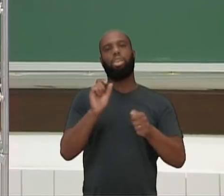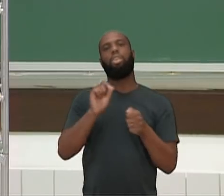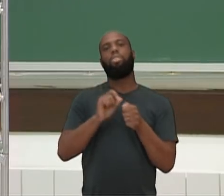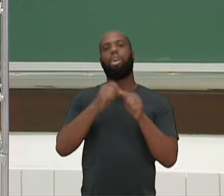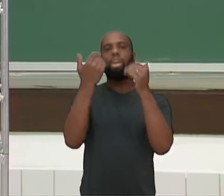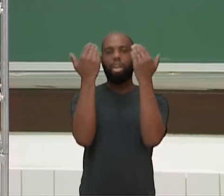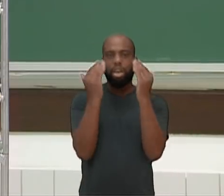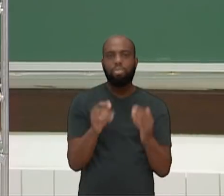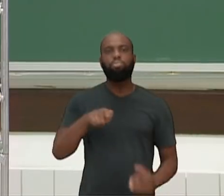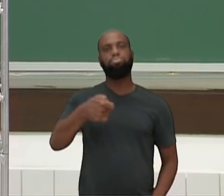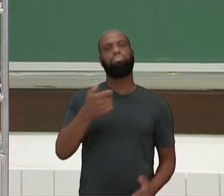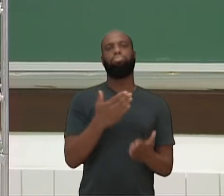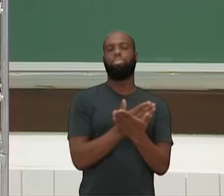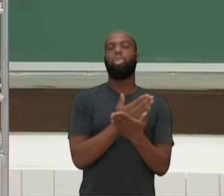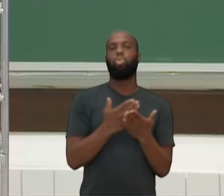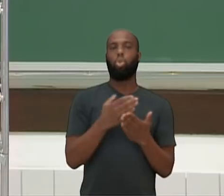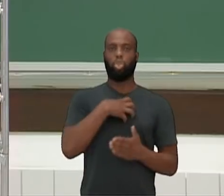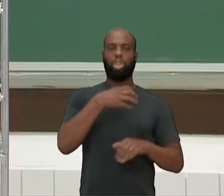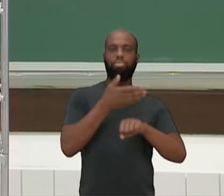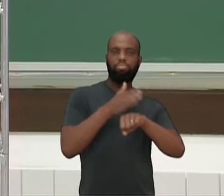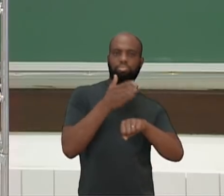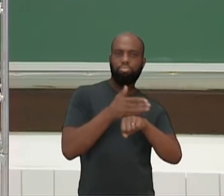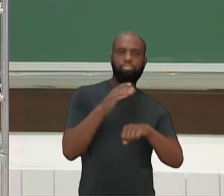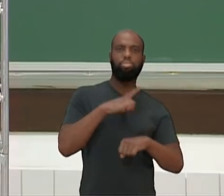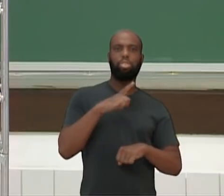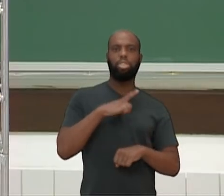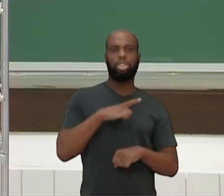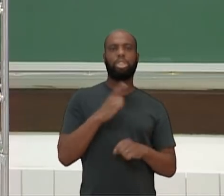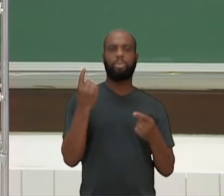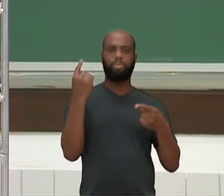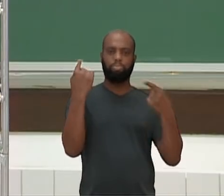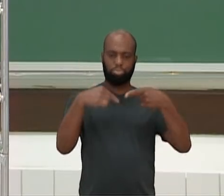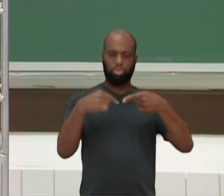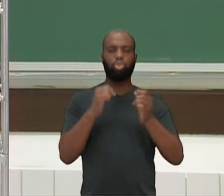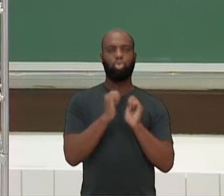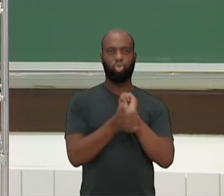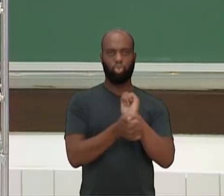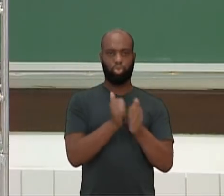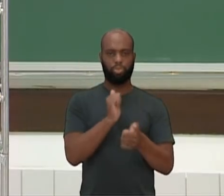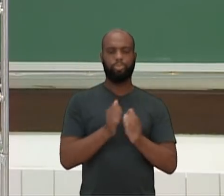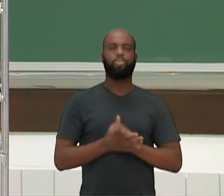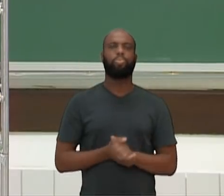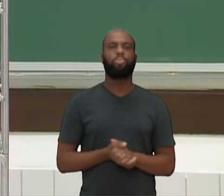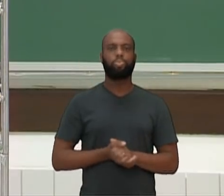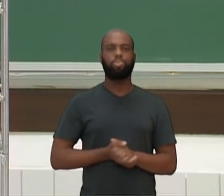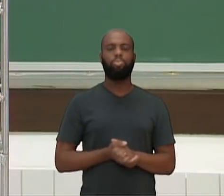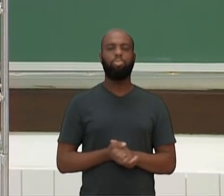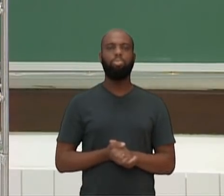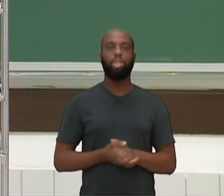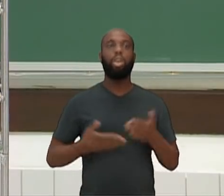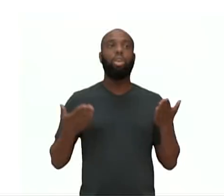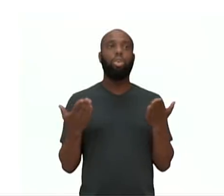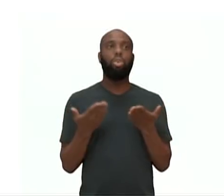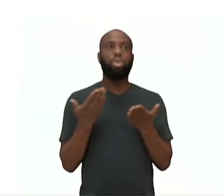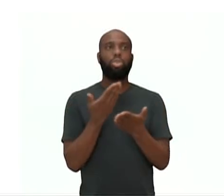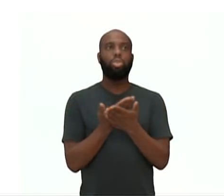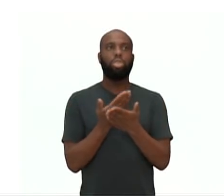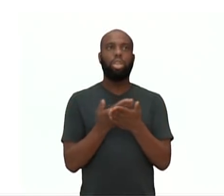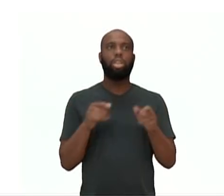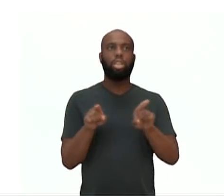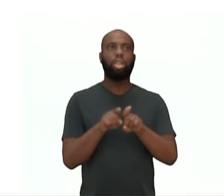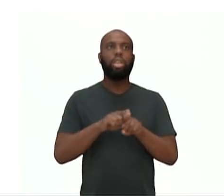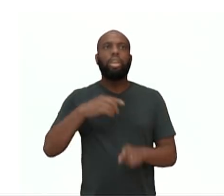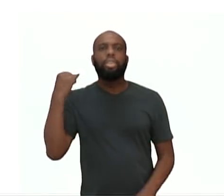uma avaliação sobre alguma prática que eles estavam vivenciando lá. Ok? Hoje vamos falar um pouquinho